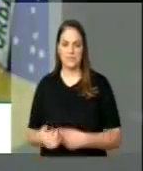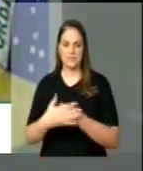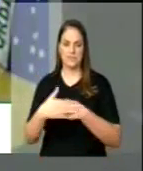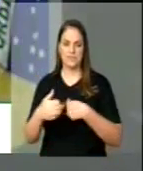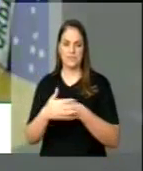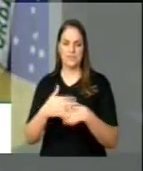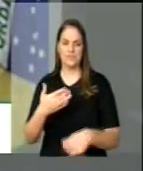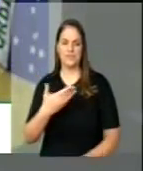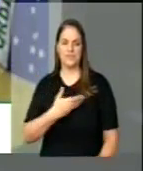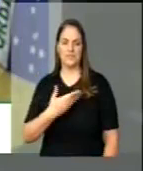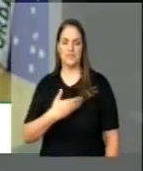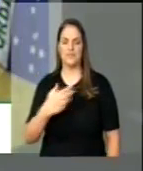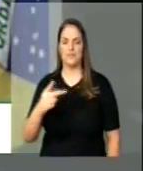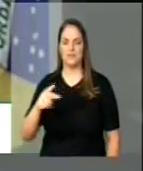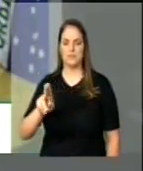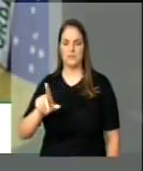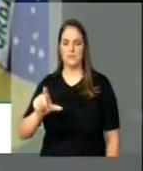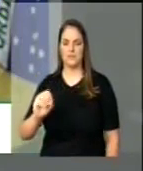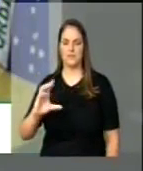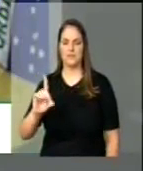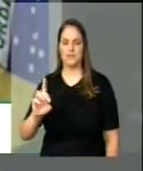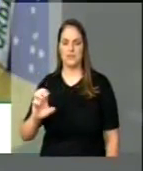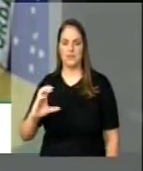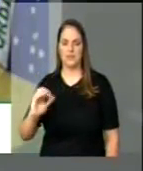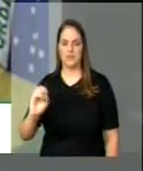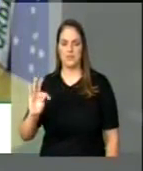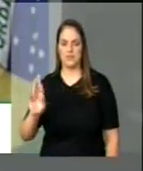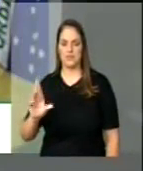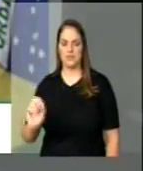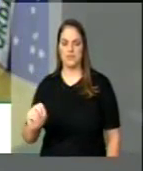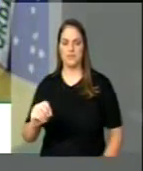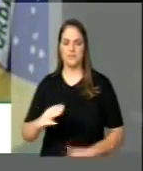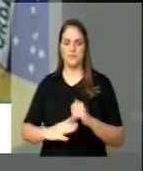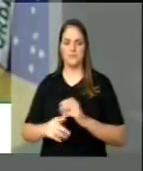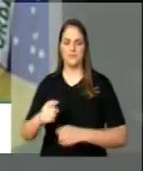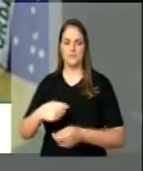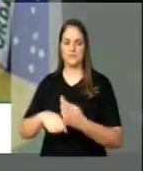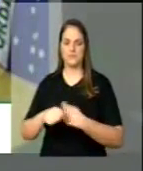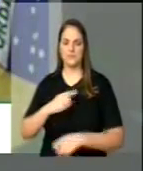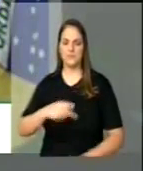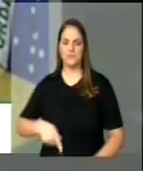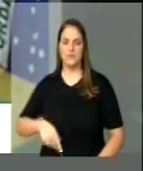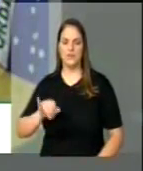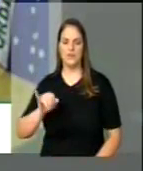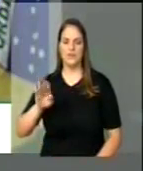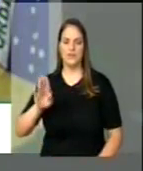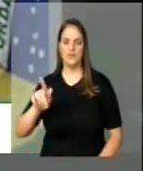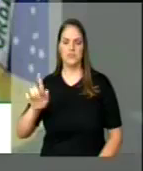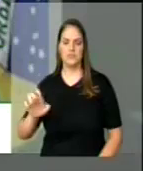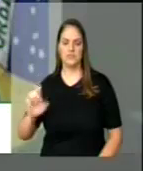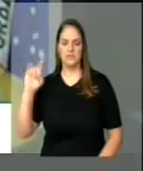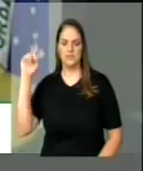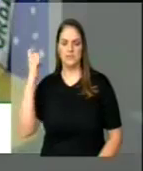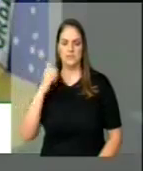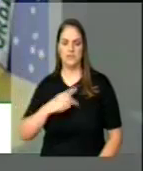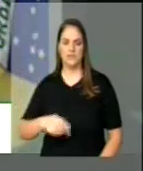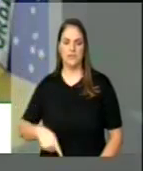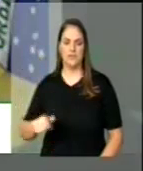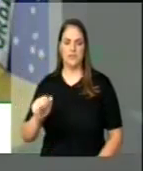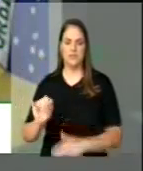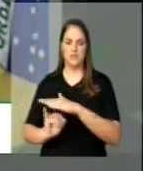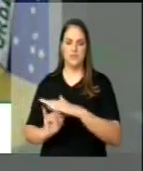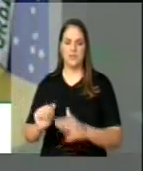amigo Paulo Rabelo de Castro, economista e presidente do IBGE, também foi presidente do Instituto